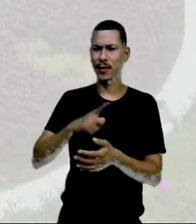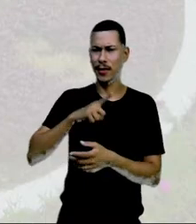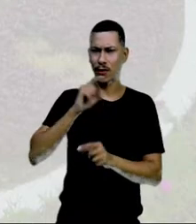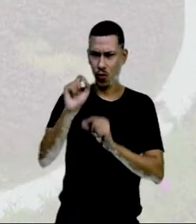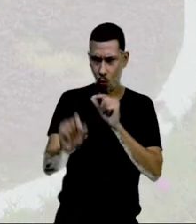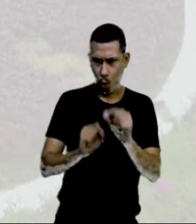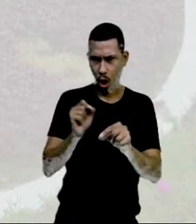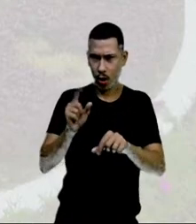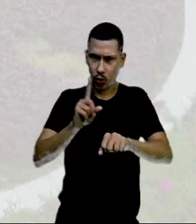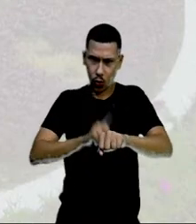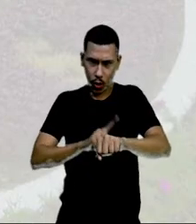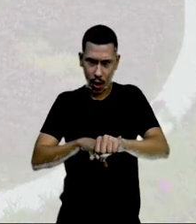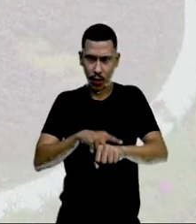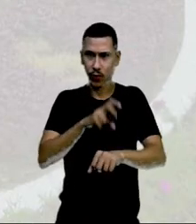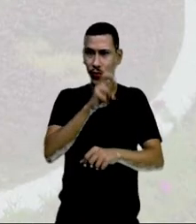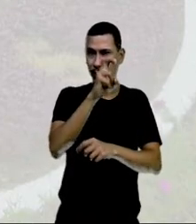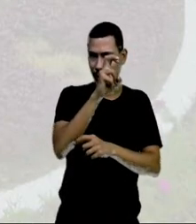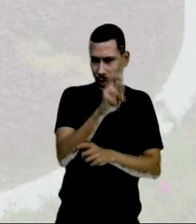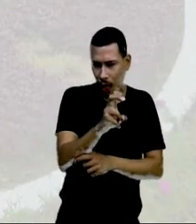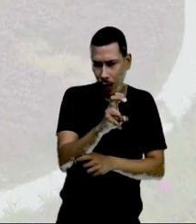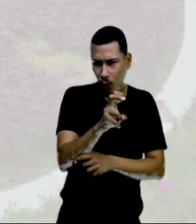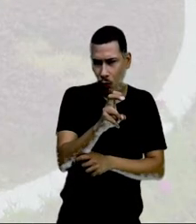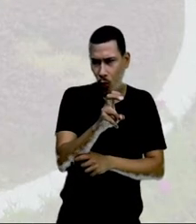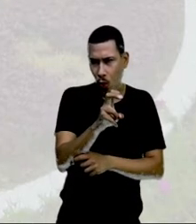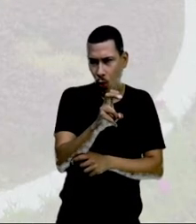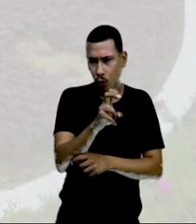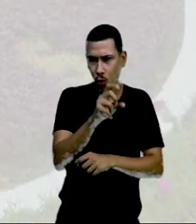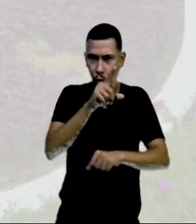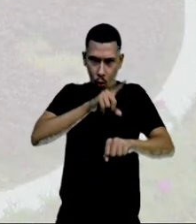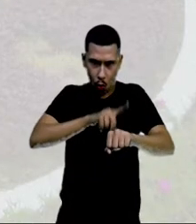Tem o horário das 5 e